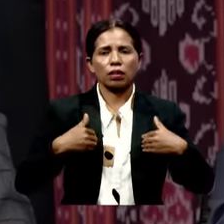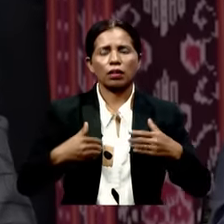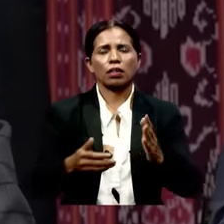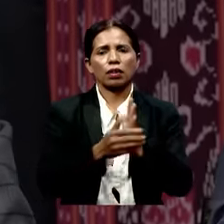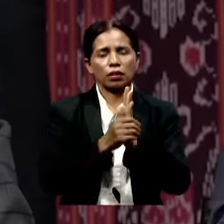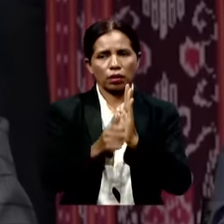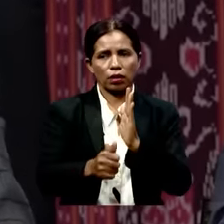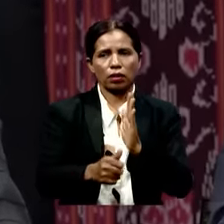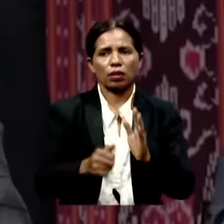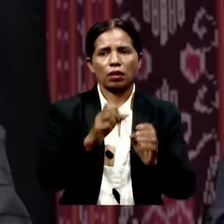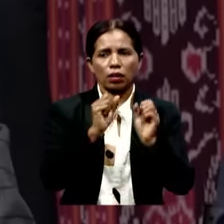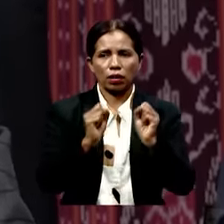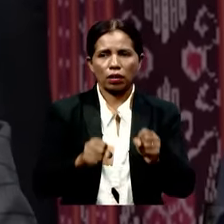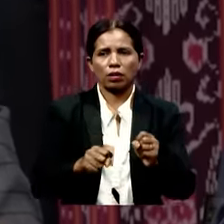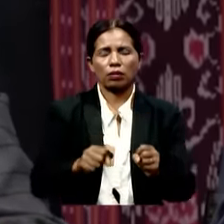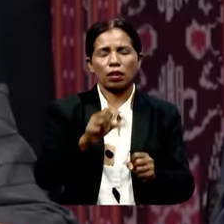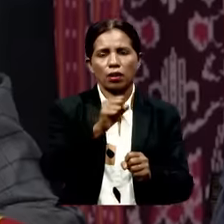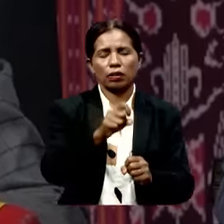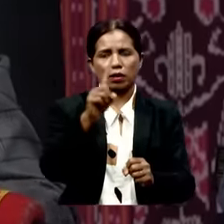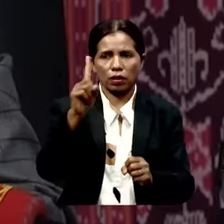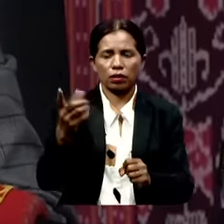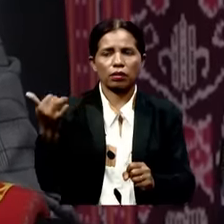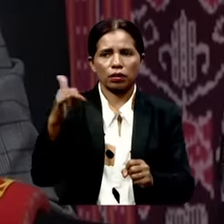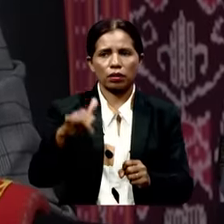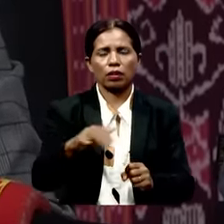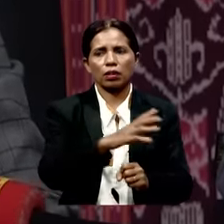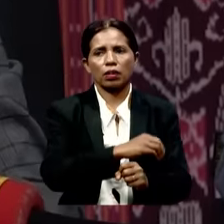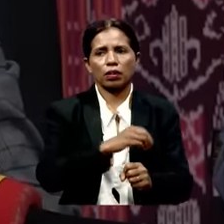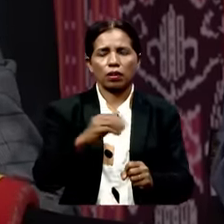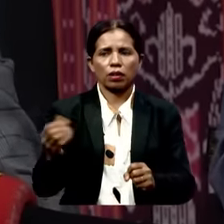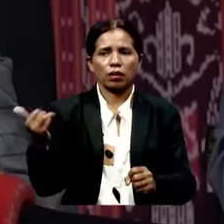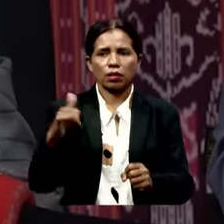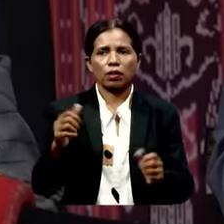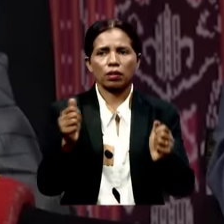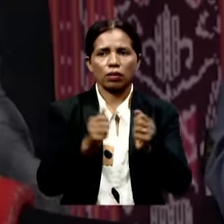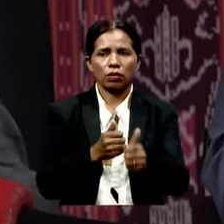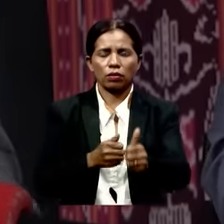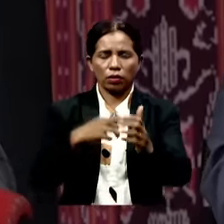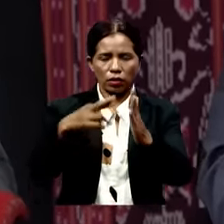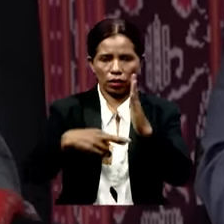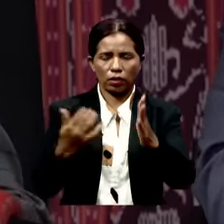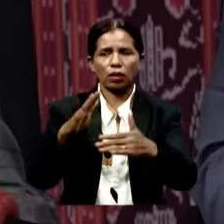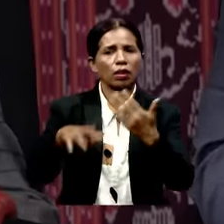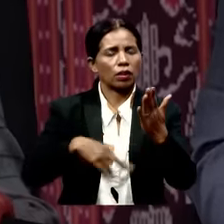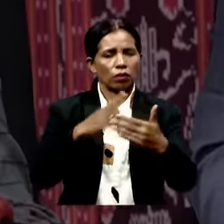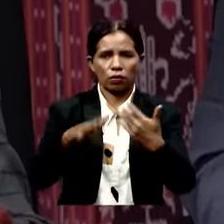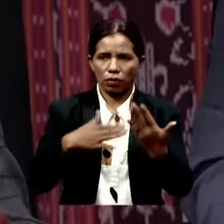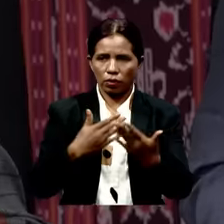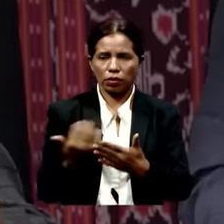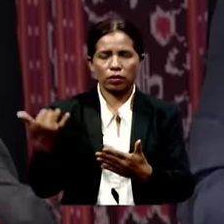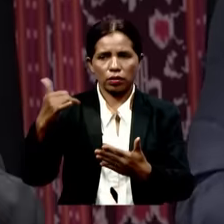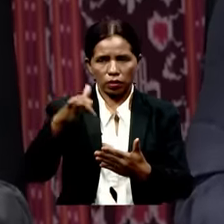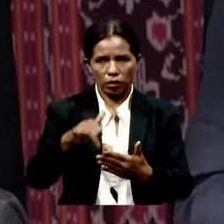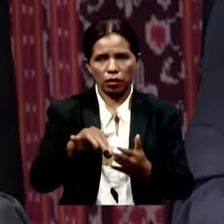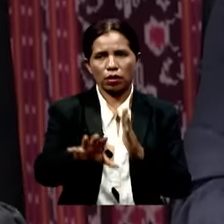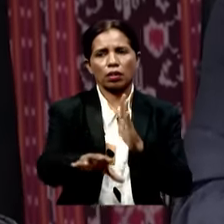literária mínimo bacharelato e sira 4000 ne sira preenche hotu ona critério ser ne hotu keras sira balu